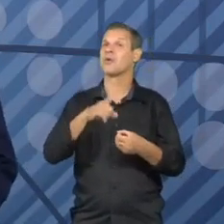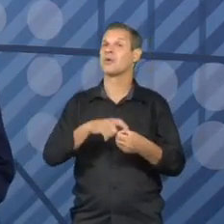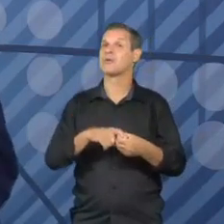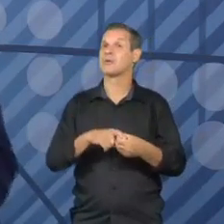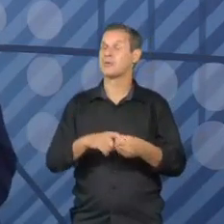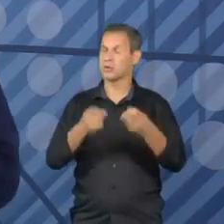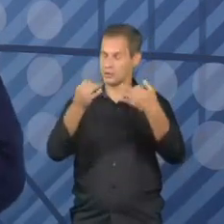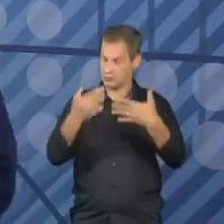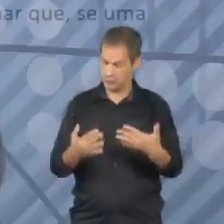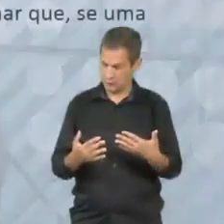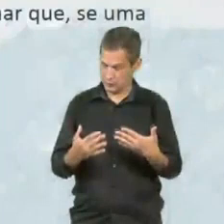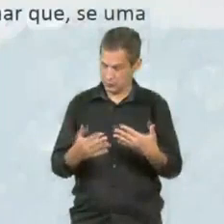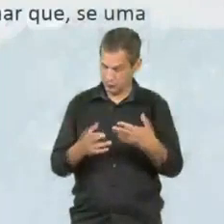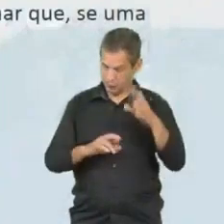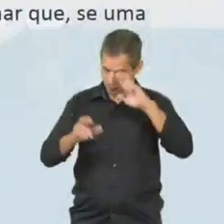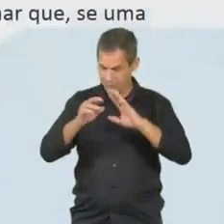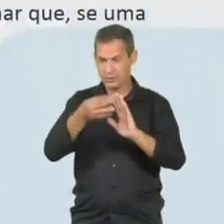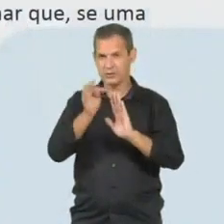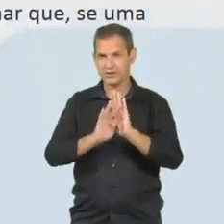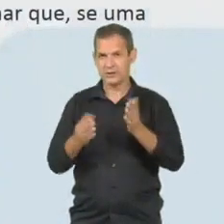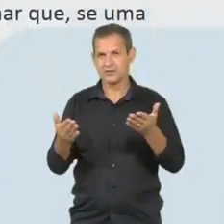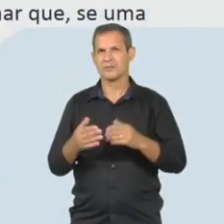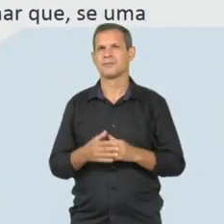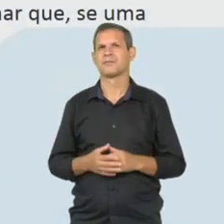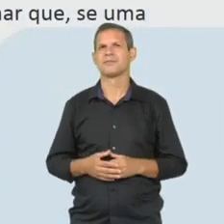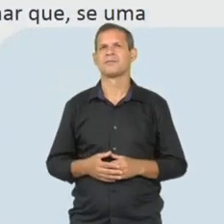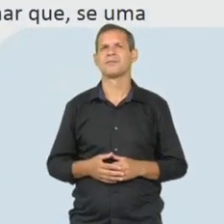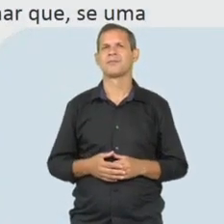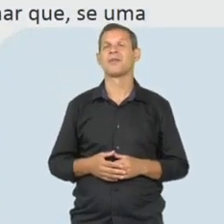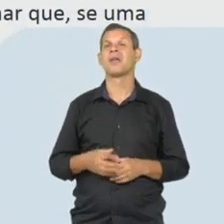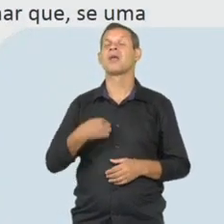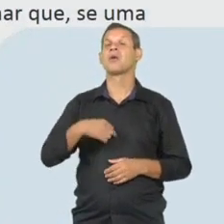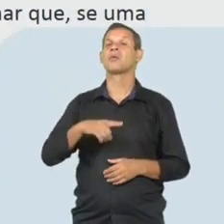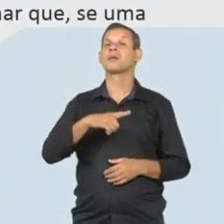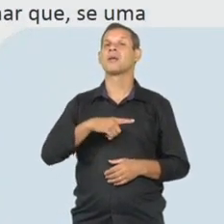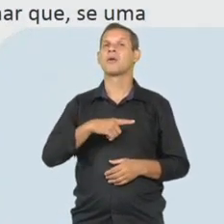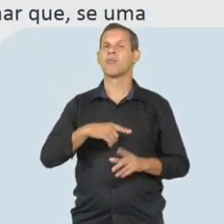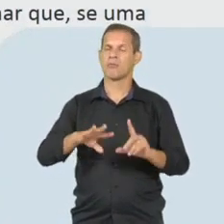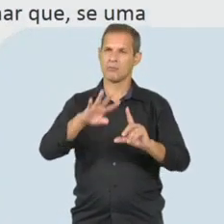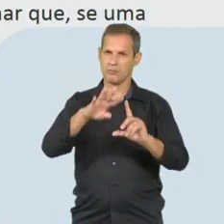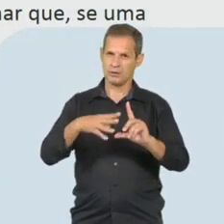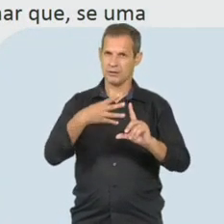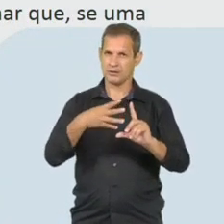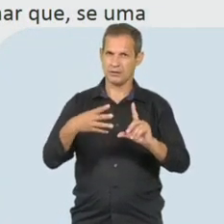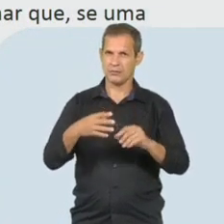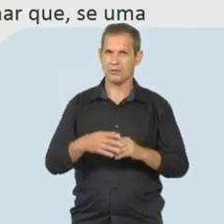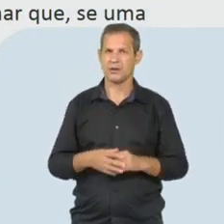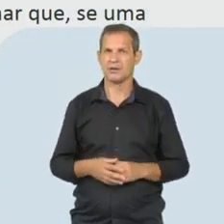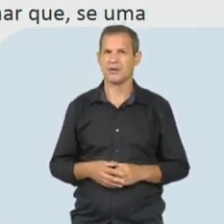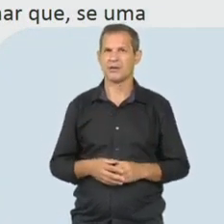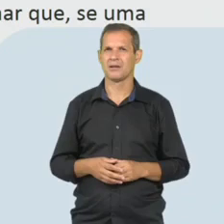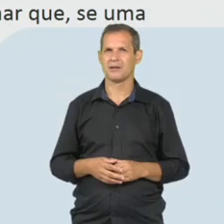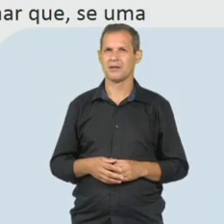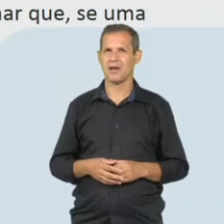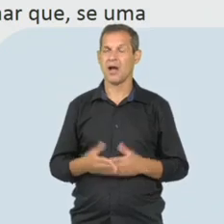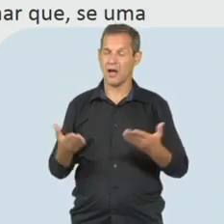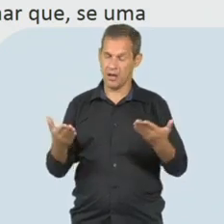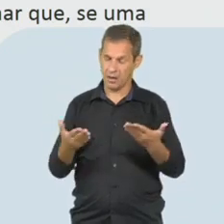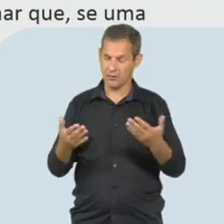os comentários. Vamos verificar o enunciado. Eu tenho uma relação aqui, ó. A tabela a